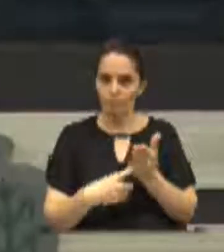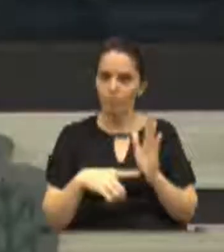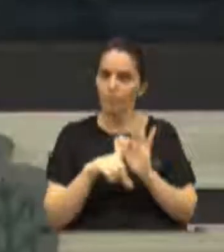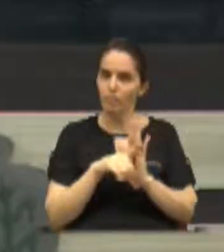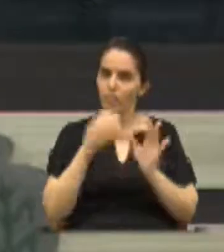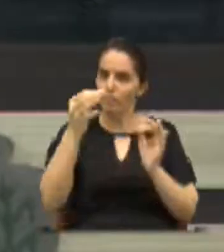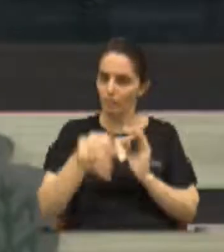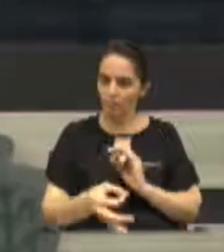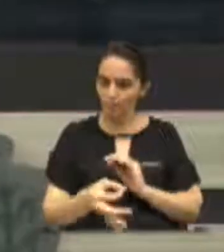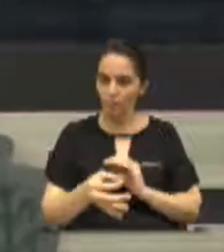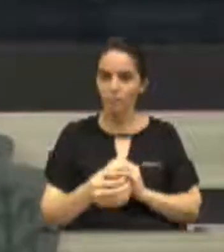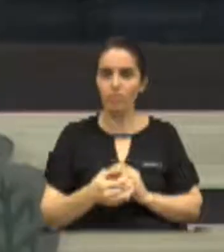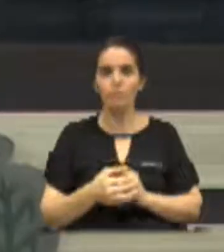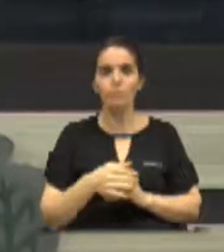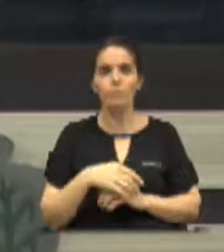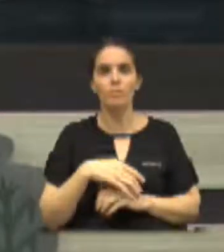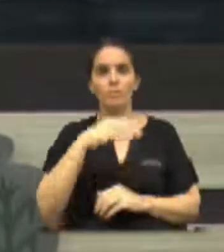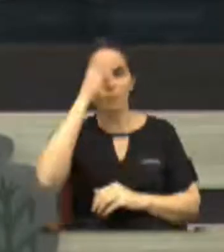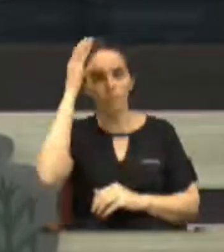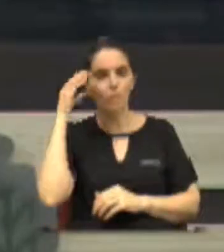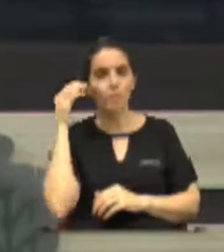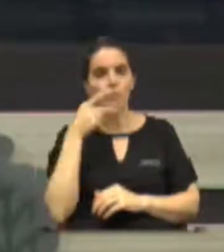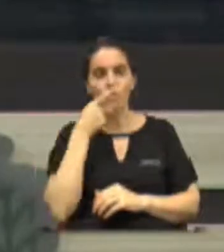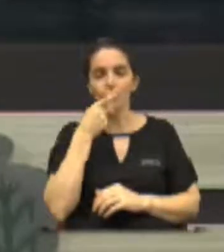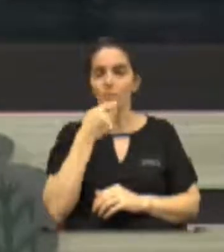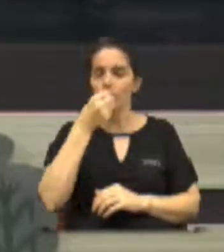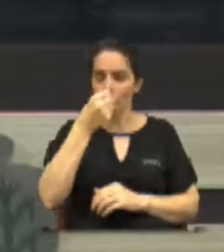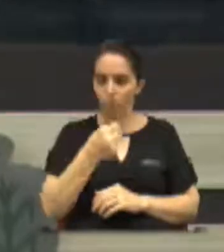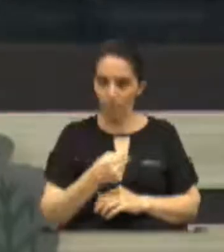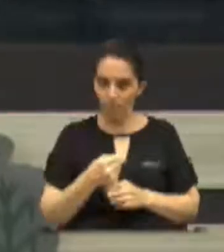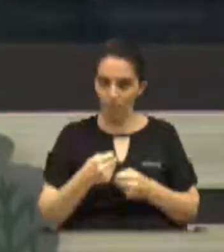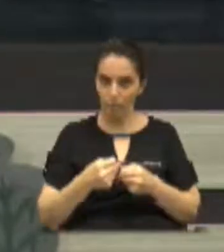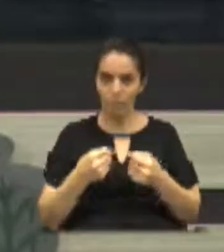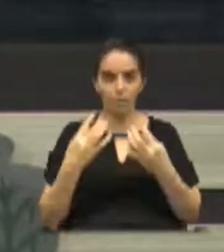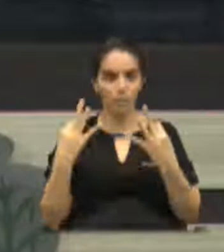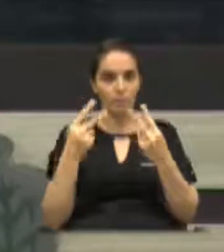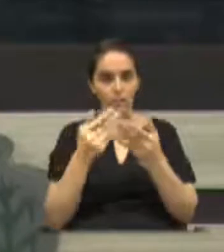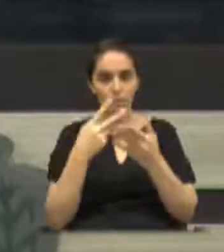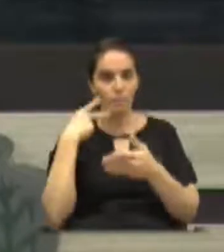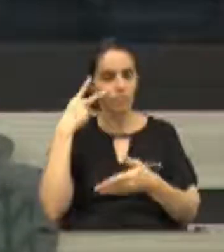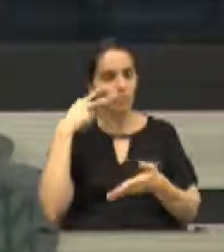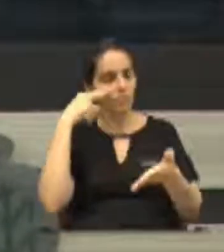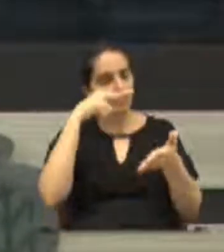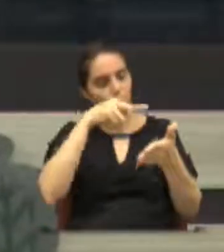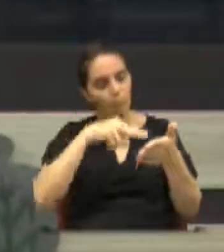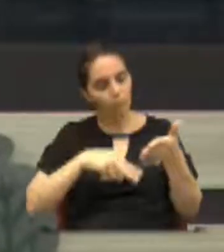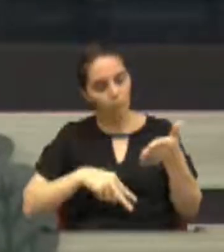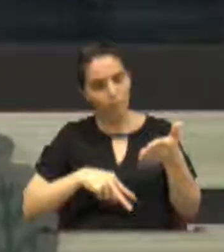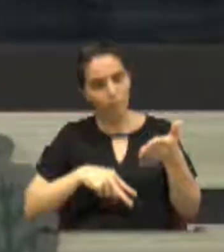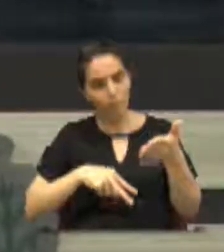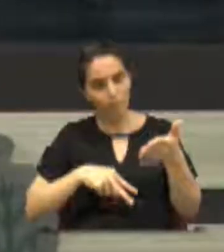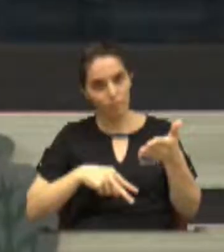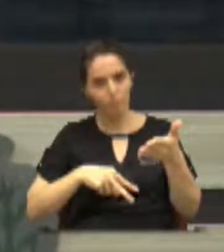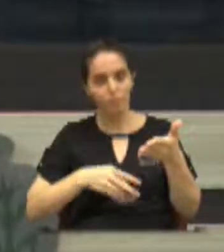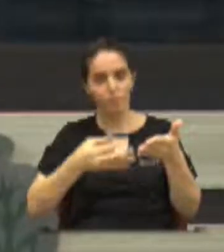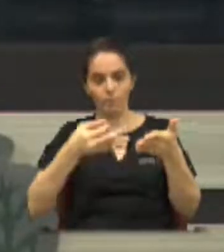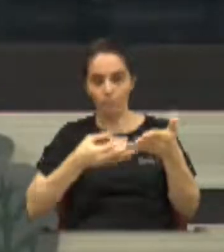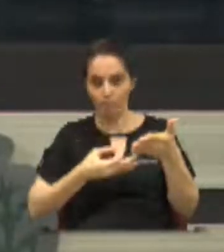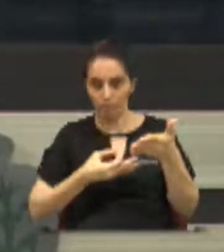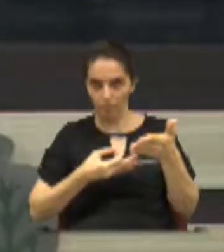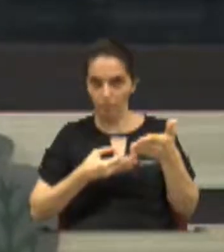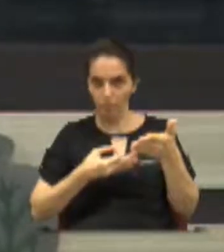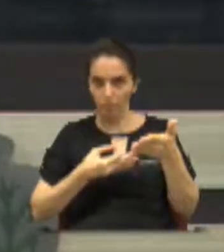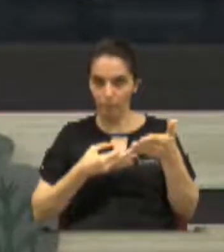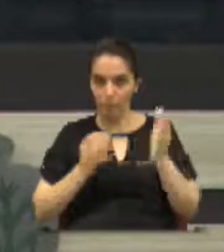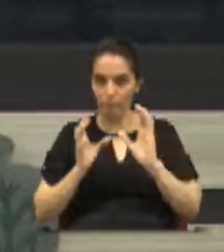meu parecer favorável para ser devidamente conhecido e analisado pelos demais excelentíssimos senhores vereadores desta